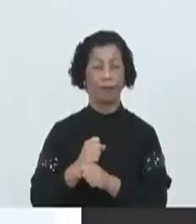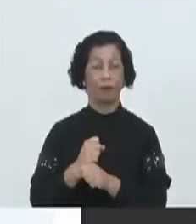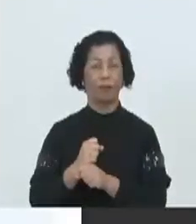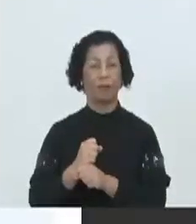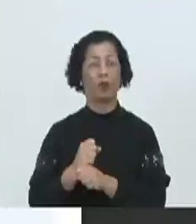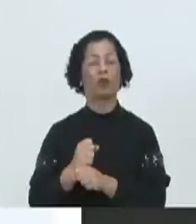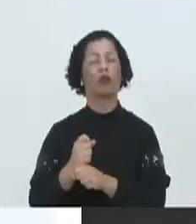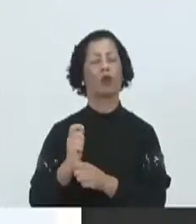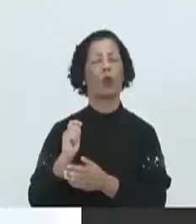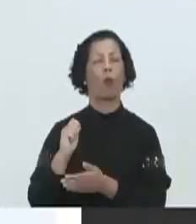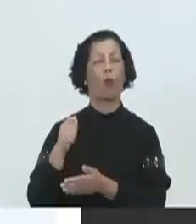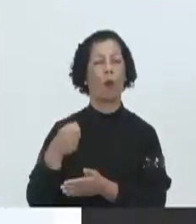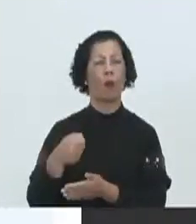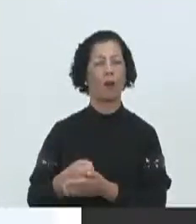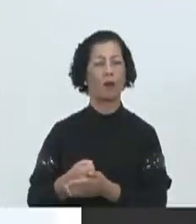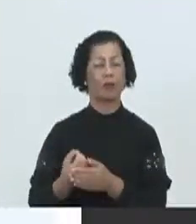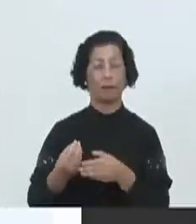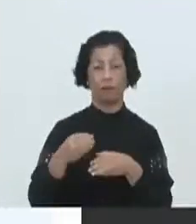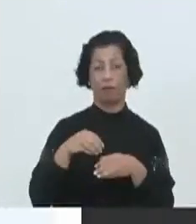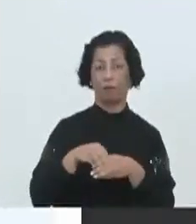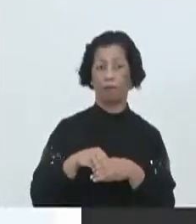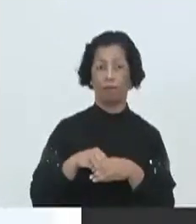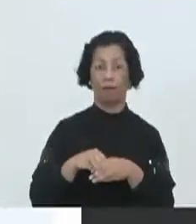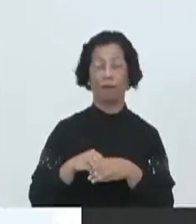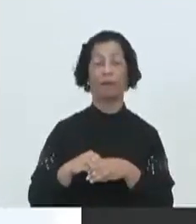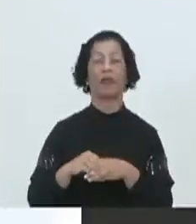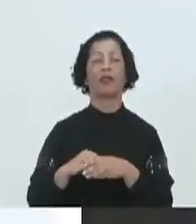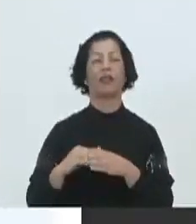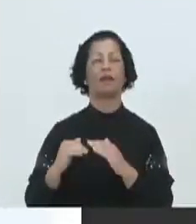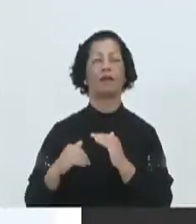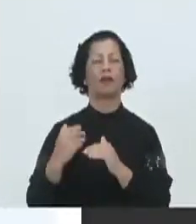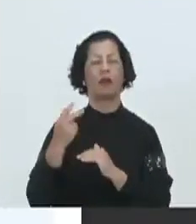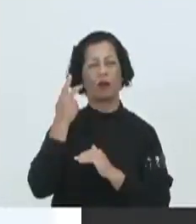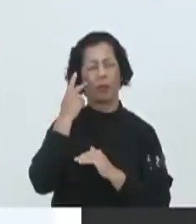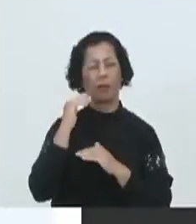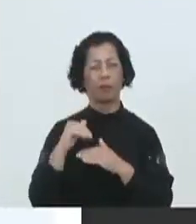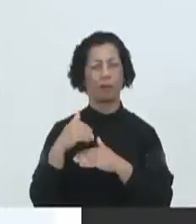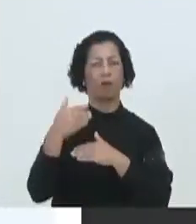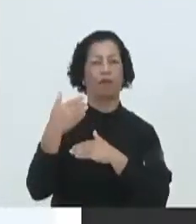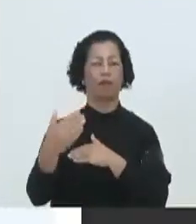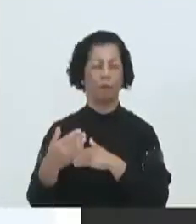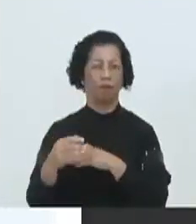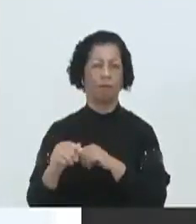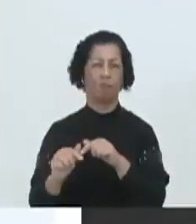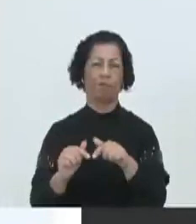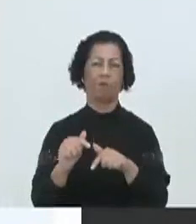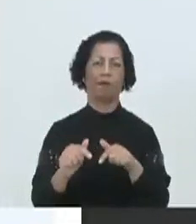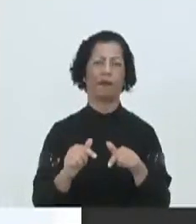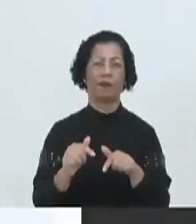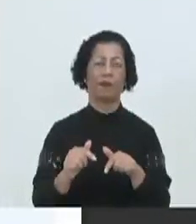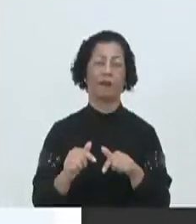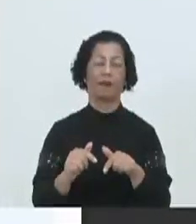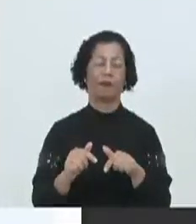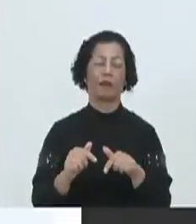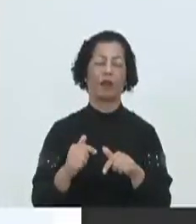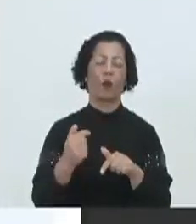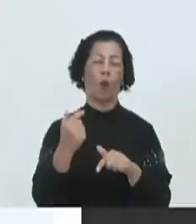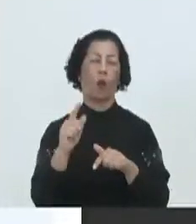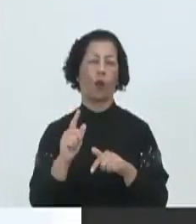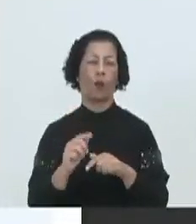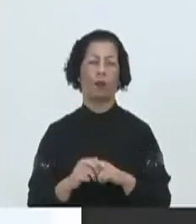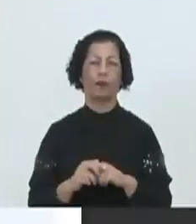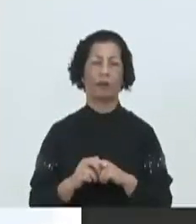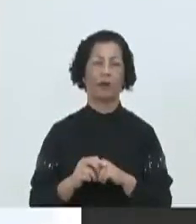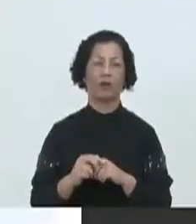contratual interna desenvolve São Paulo externa as obras do Baquirivu Tom junto ao CAF juntas a